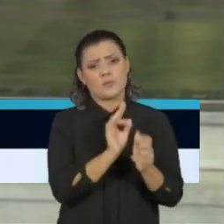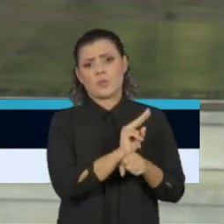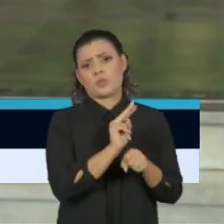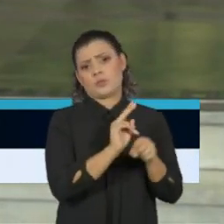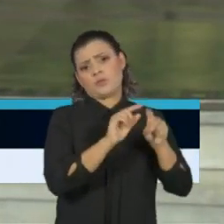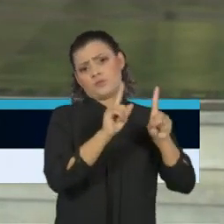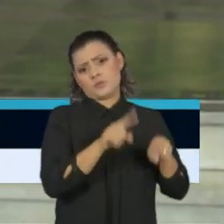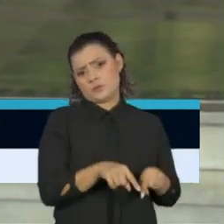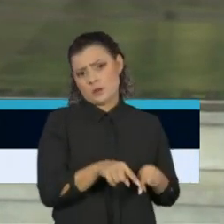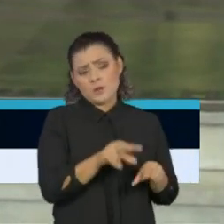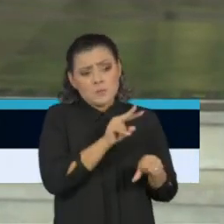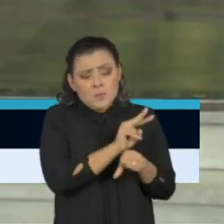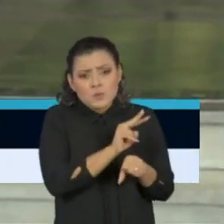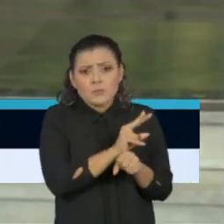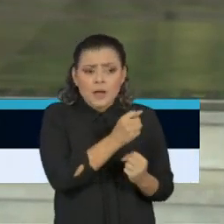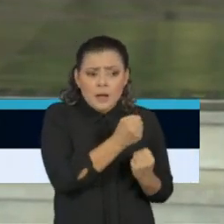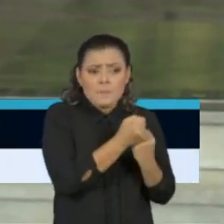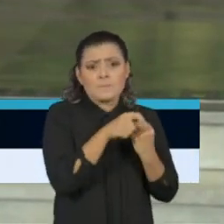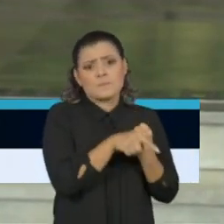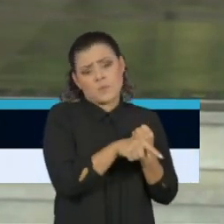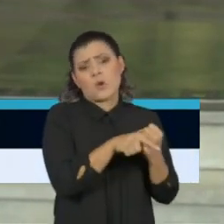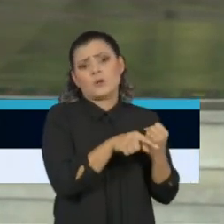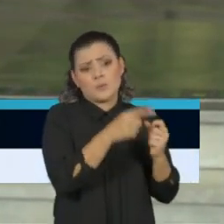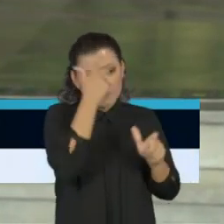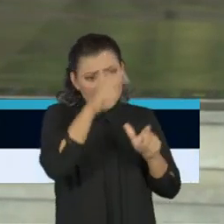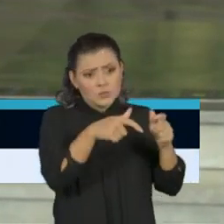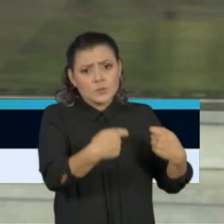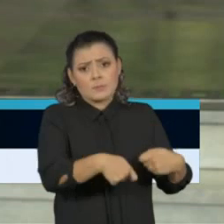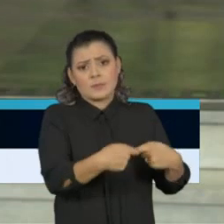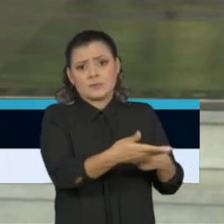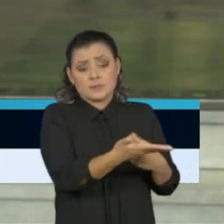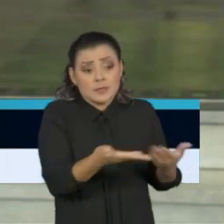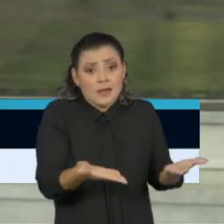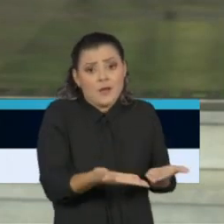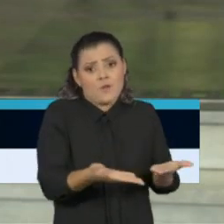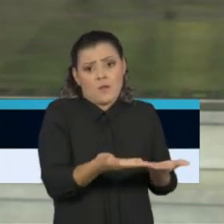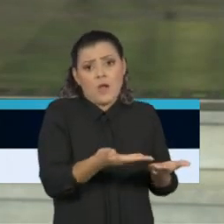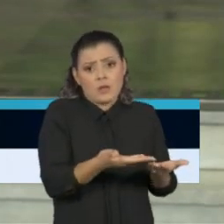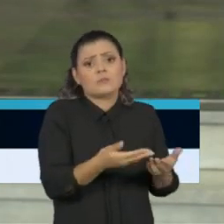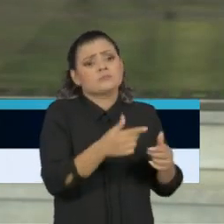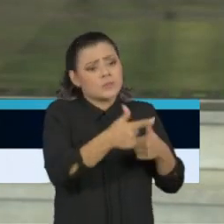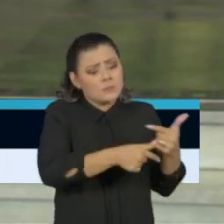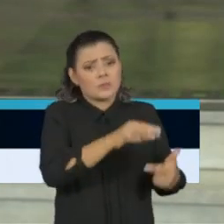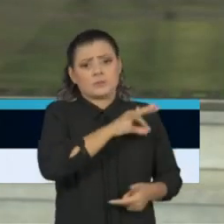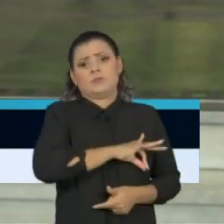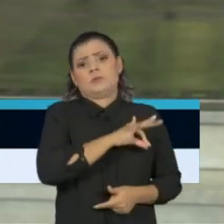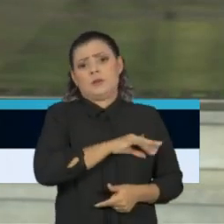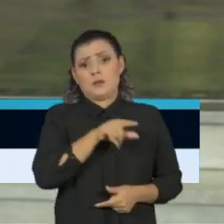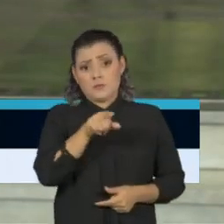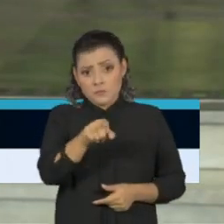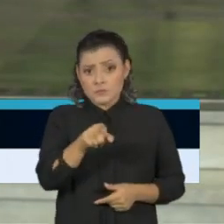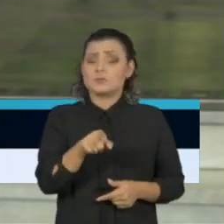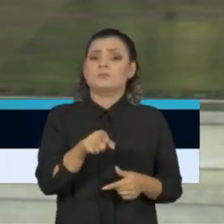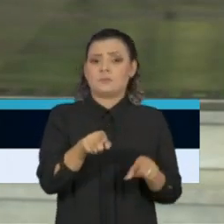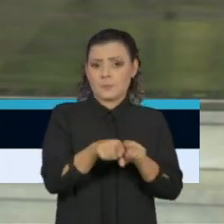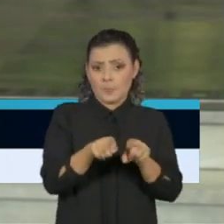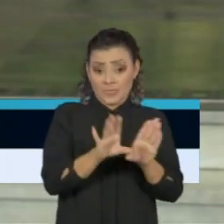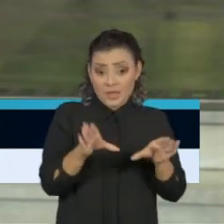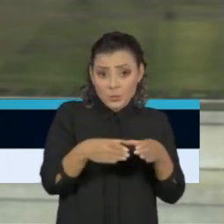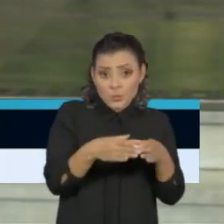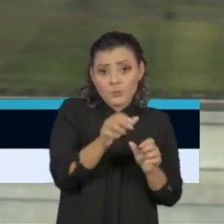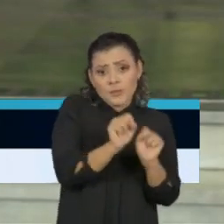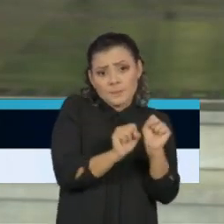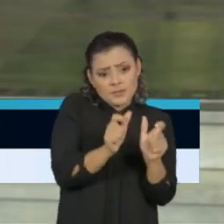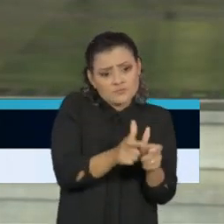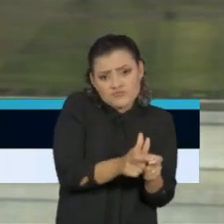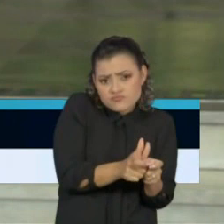funcionários. Proteja e ampare as pessoas que mais estão precisando de você neste momento. Você que é acionista, você que dirige corporações de